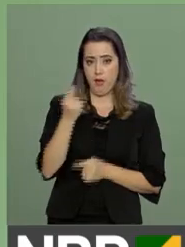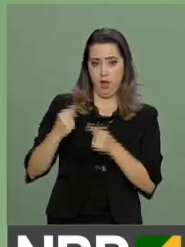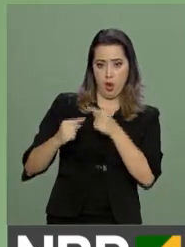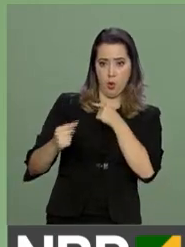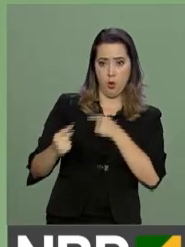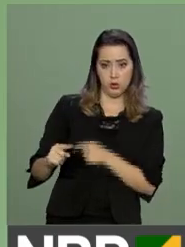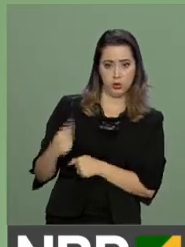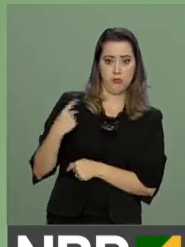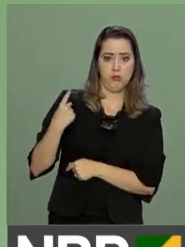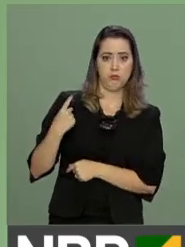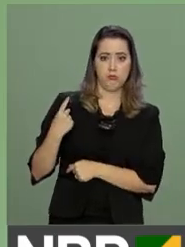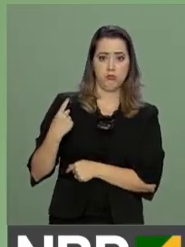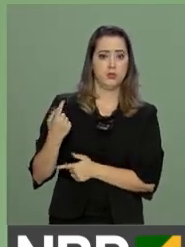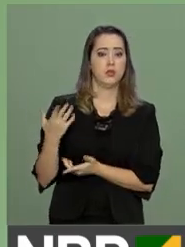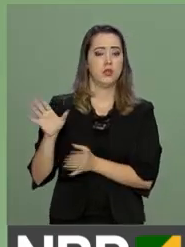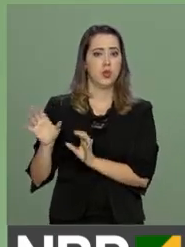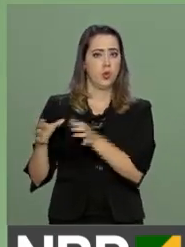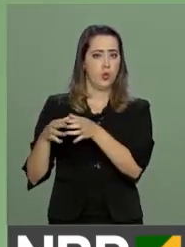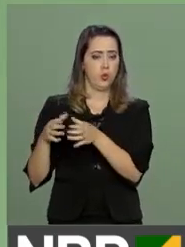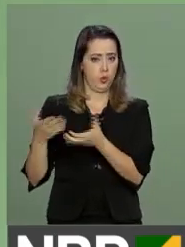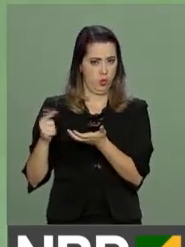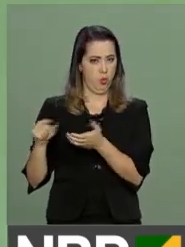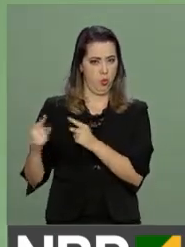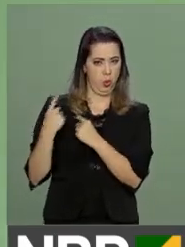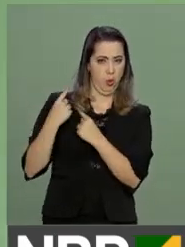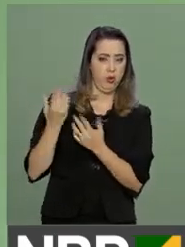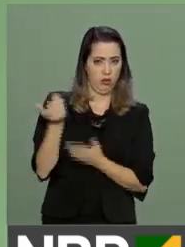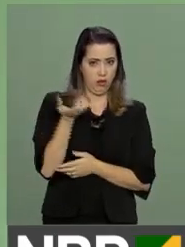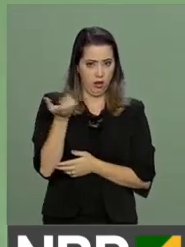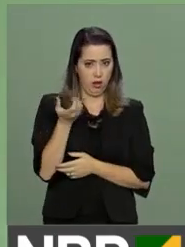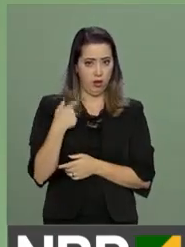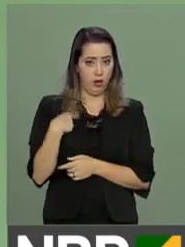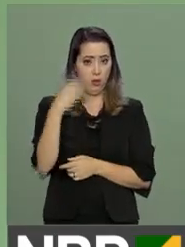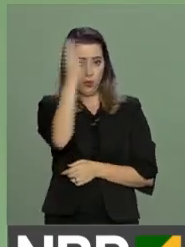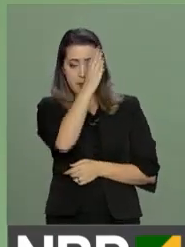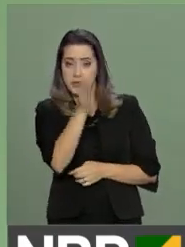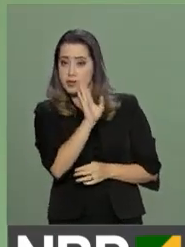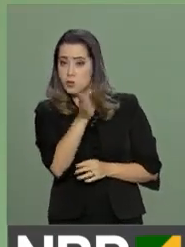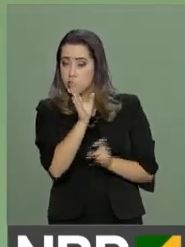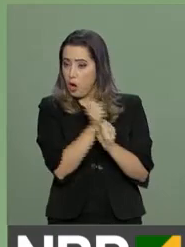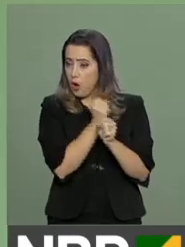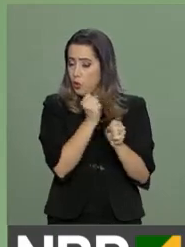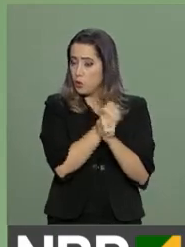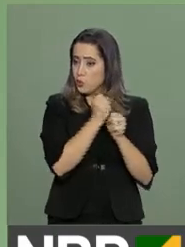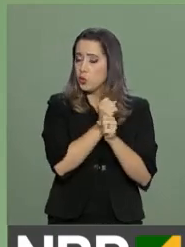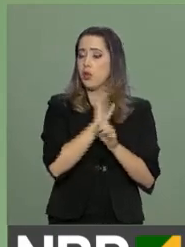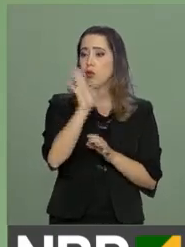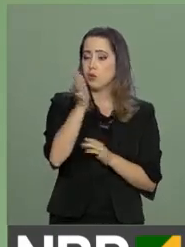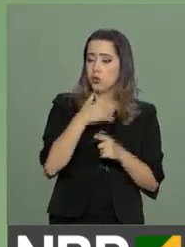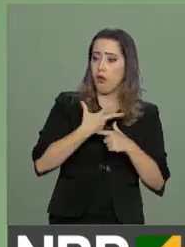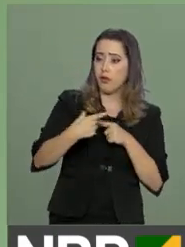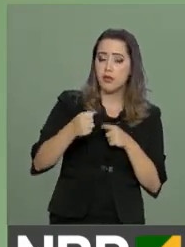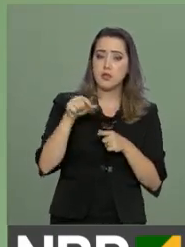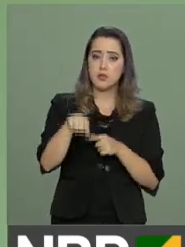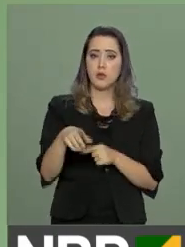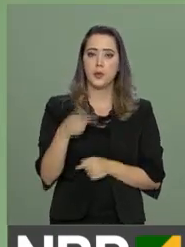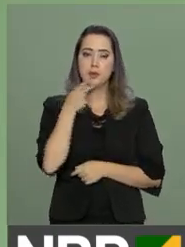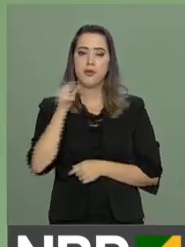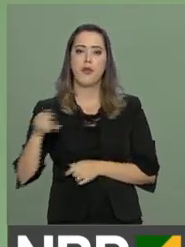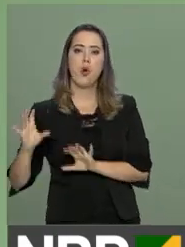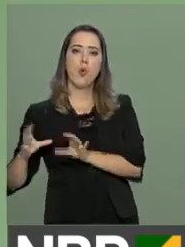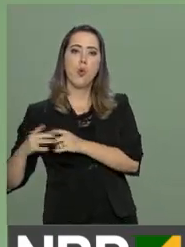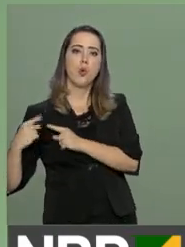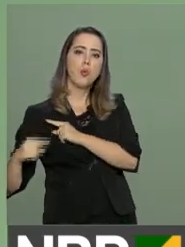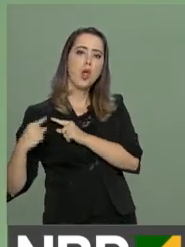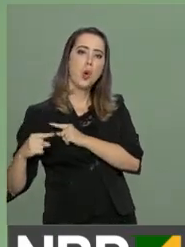nosso governo, àquilo que o Brasil conseguiu construir ao longo desses 2 anos, terá que dizer,